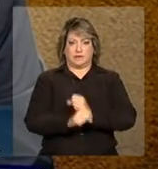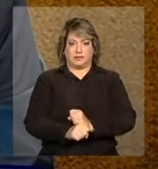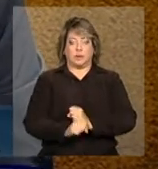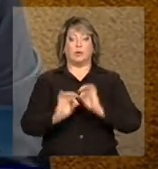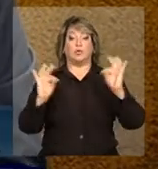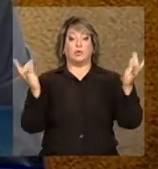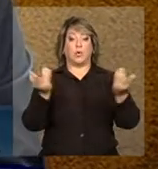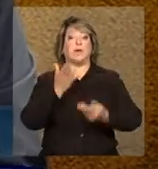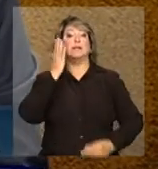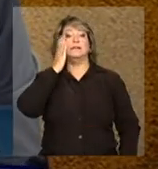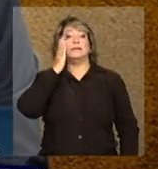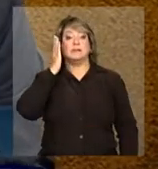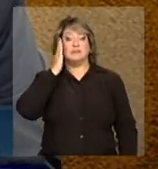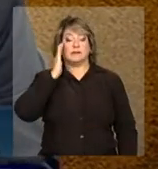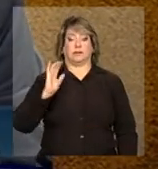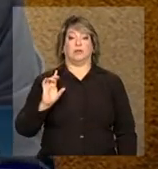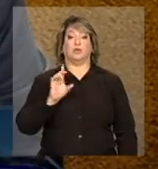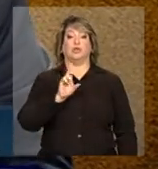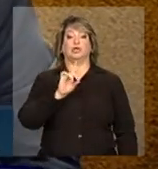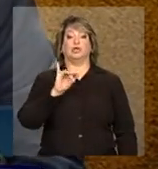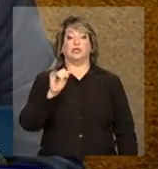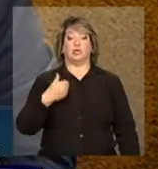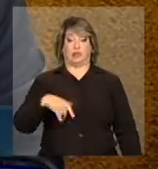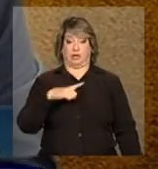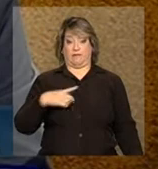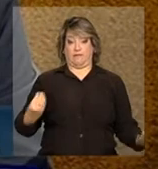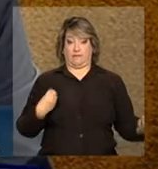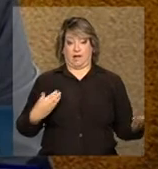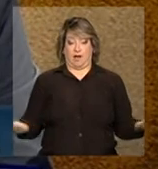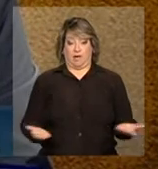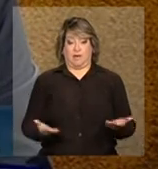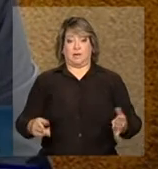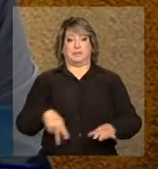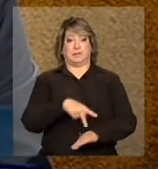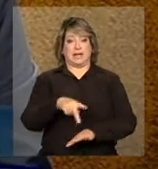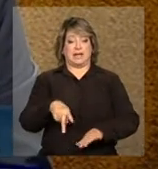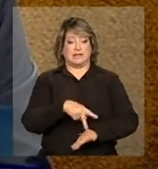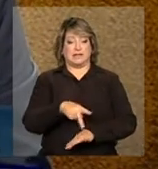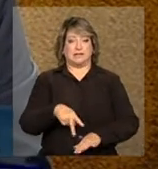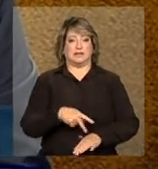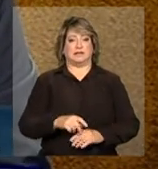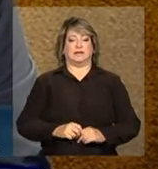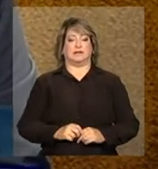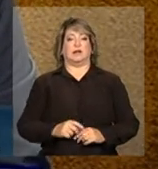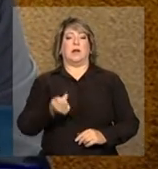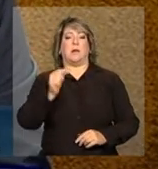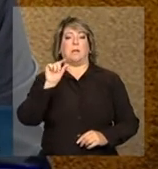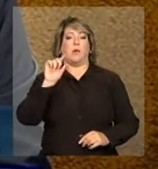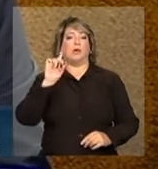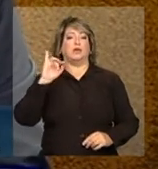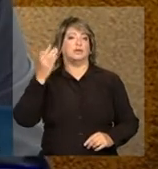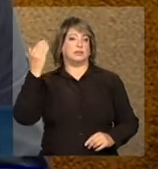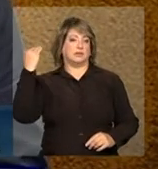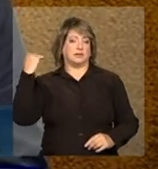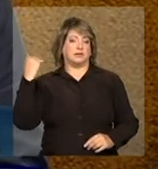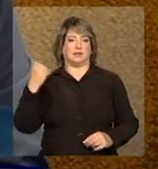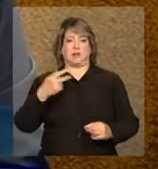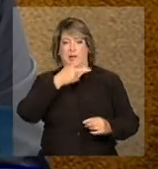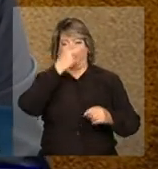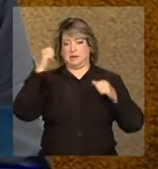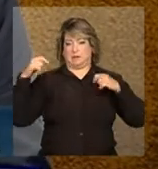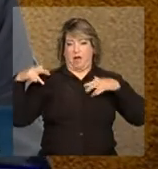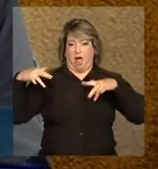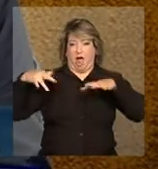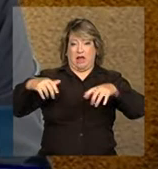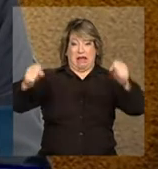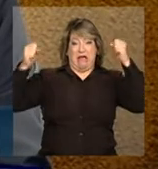Todos sabemos os dias que estamos vivendo hoje no país. Até poucos dias atrás, as ruas estavam